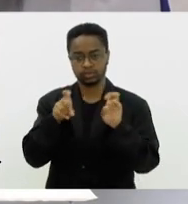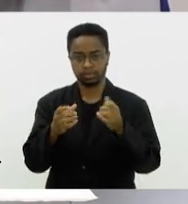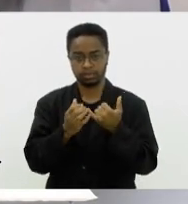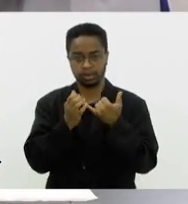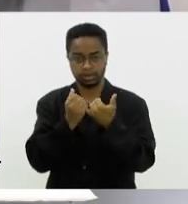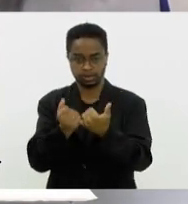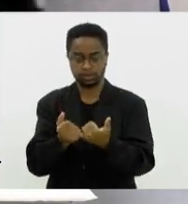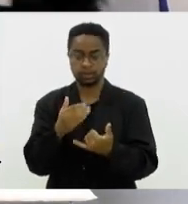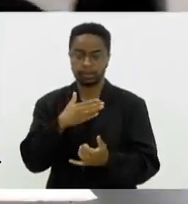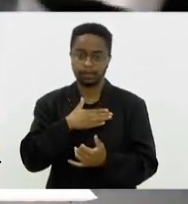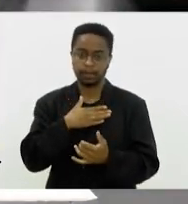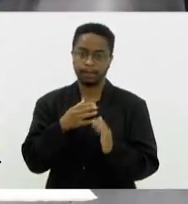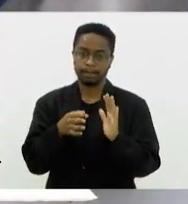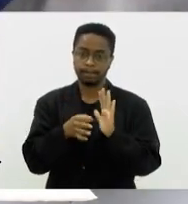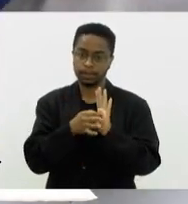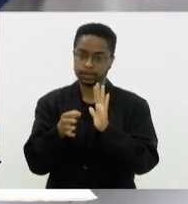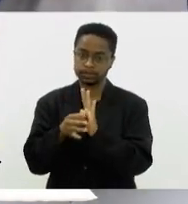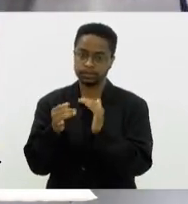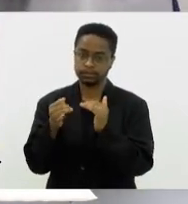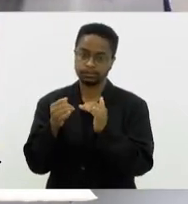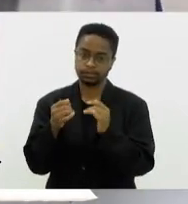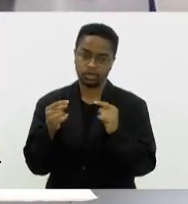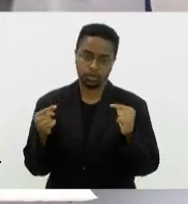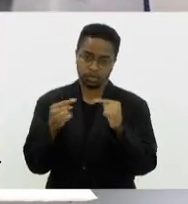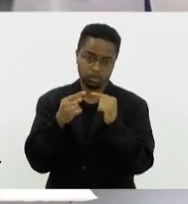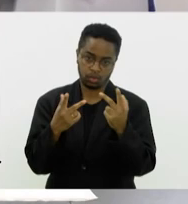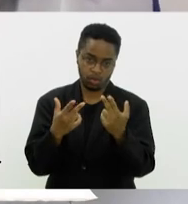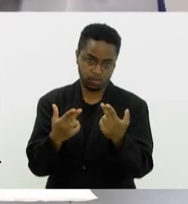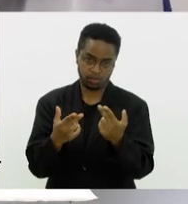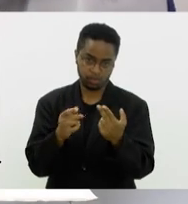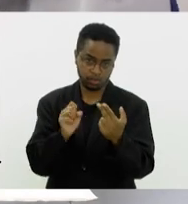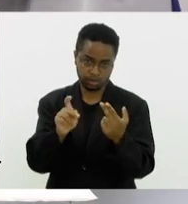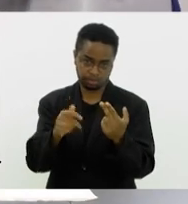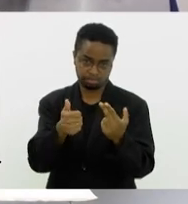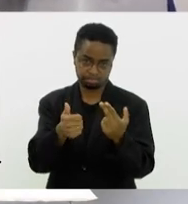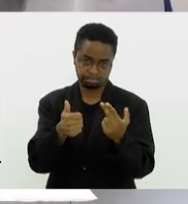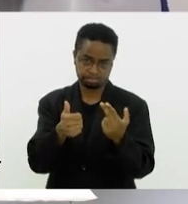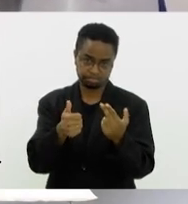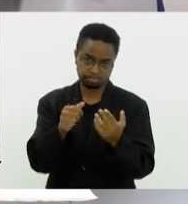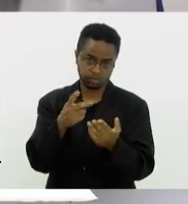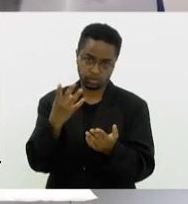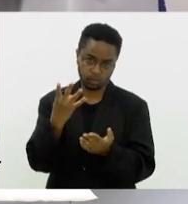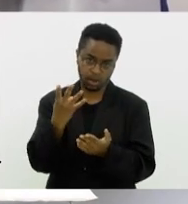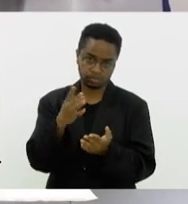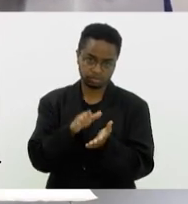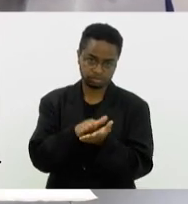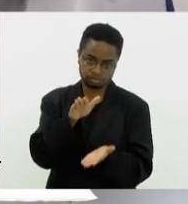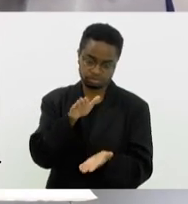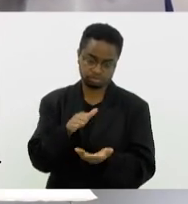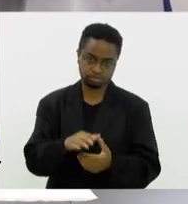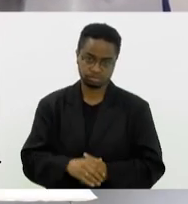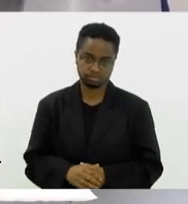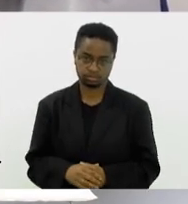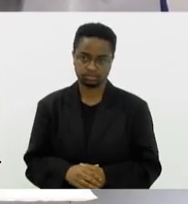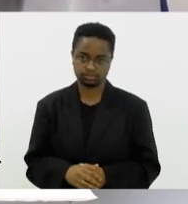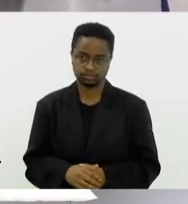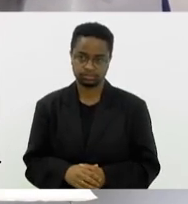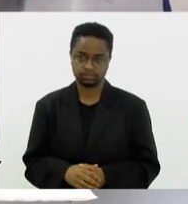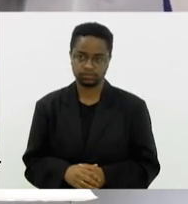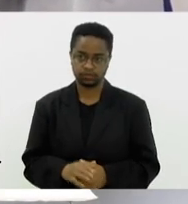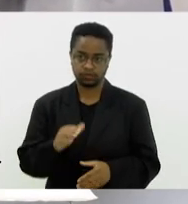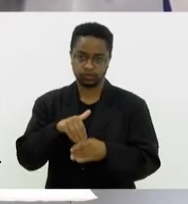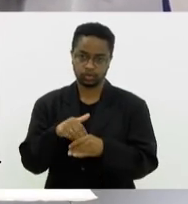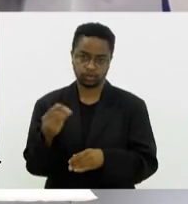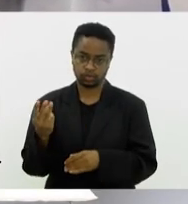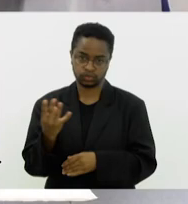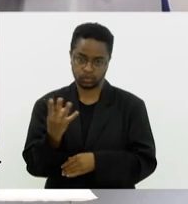são idênticos. Pode ser, deputado Cozzolino? Votar em bloco, os quatro são de relatoria de Vossa Excelência. Votar os quatro em